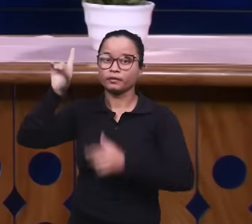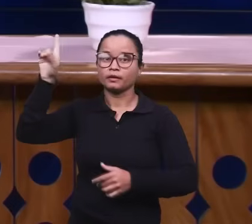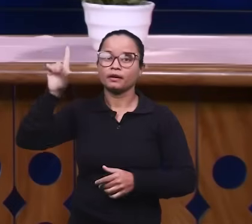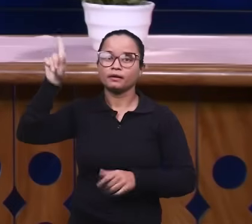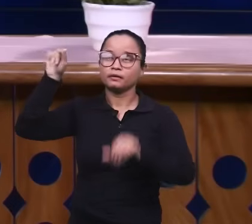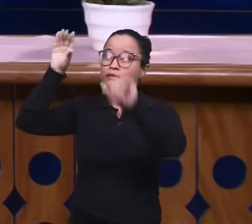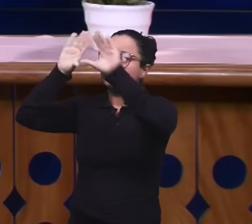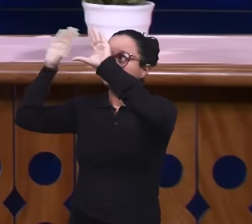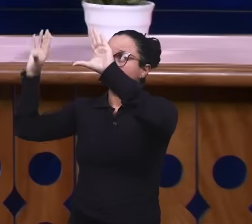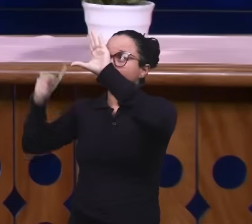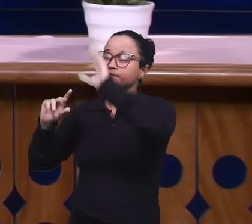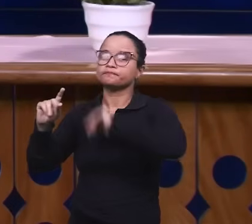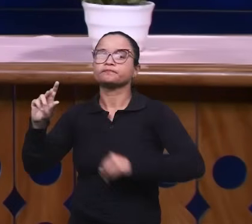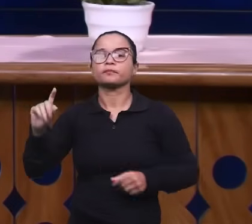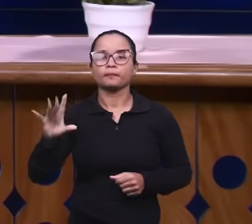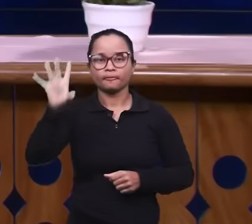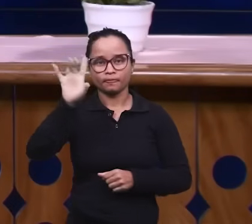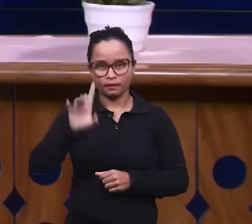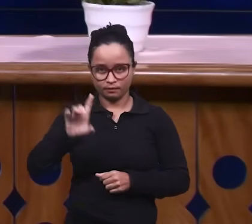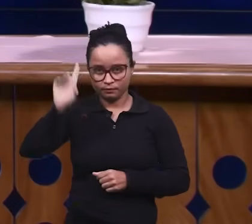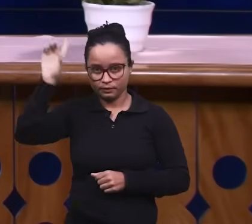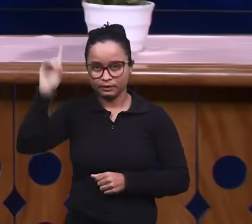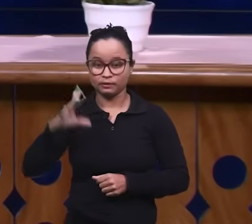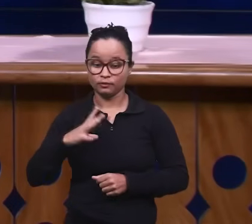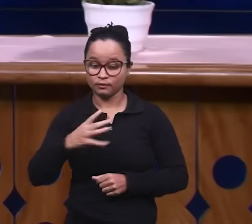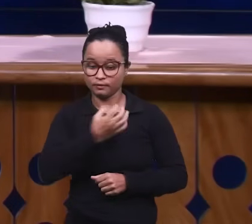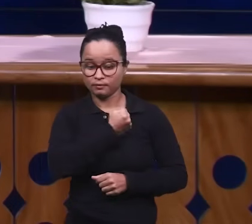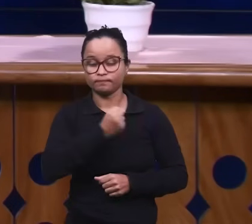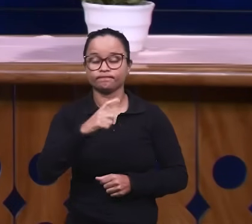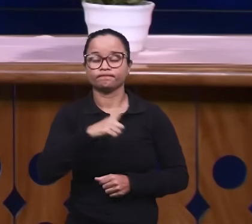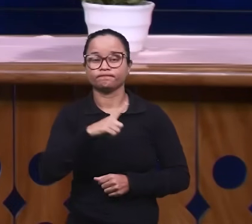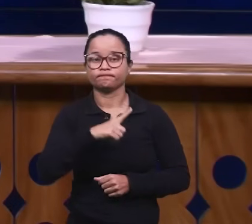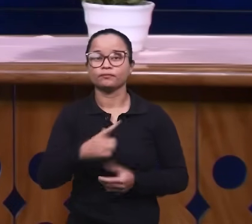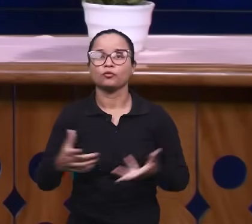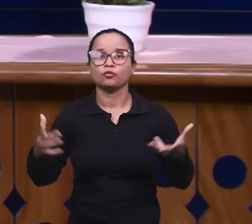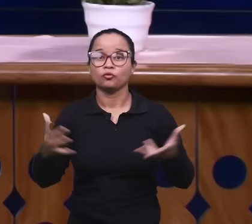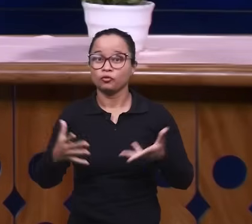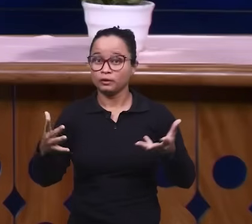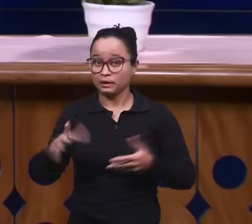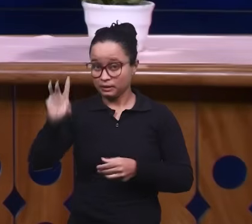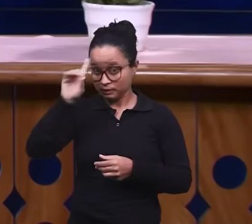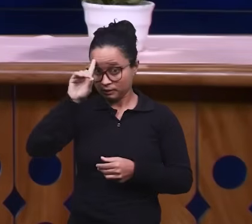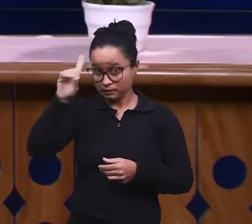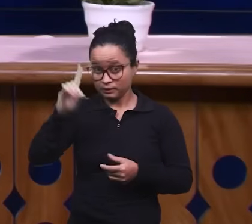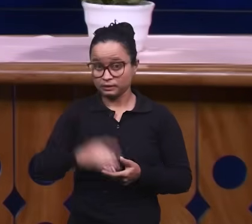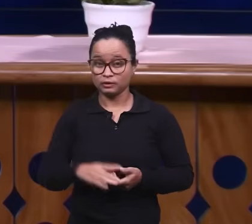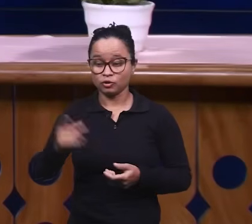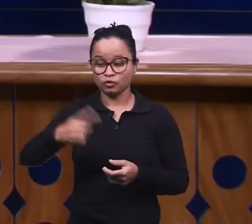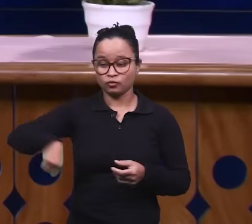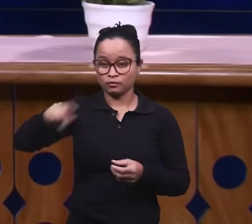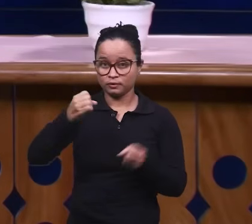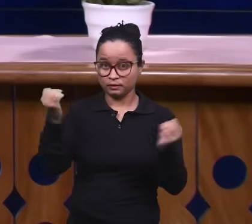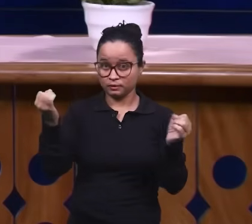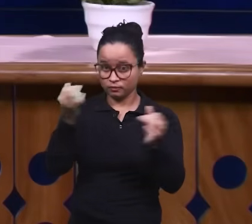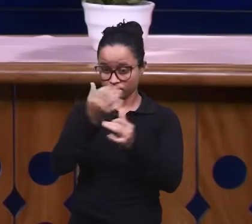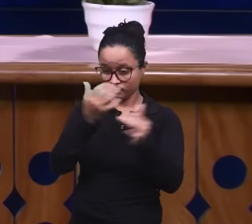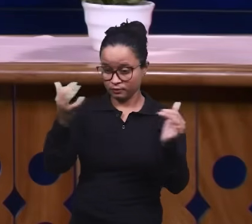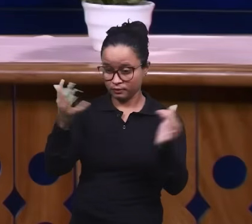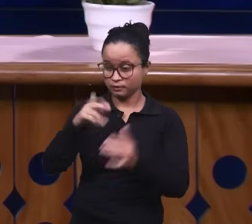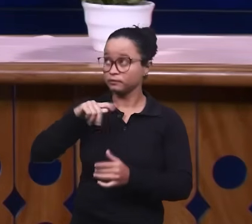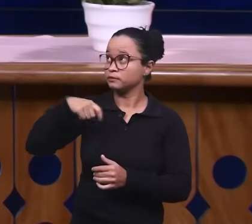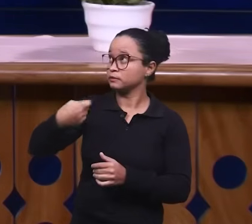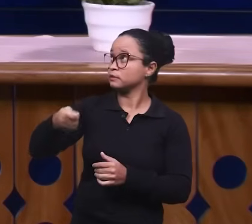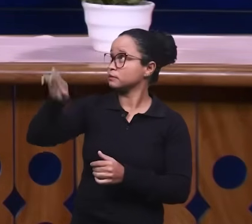à eternidade. E Deus tem a salvação. Hoje é um dia que nós estamos glorificando o nome do